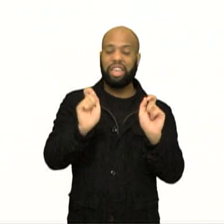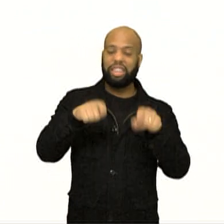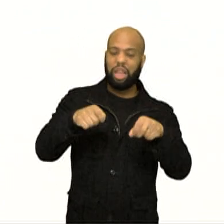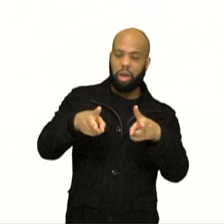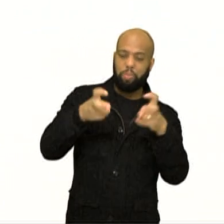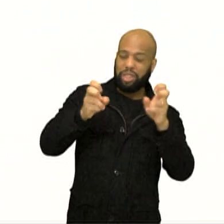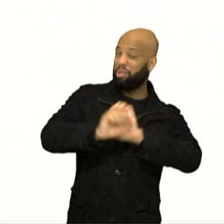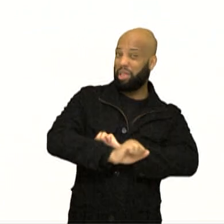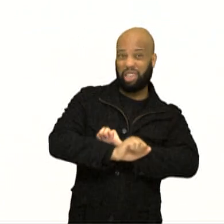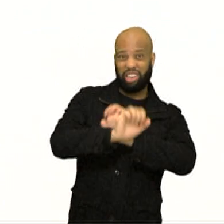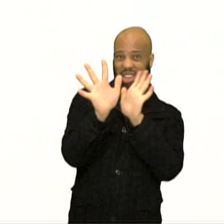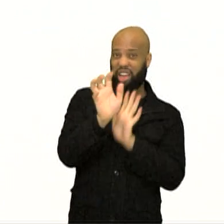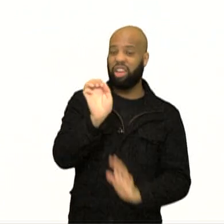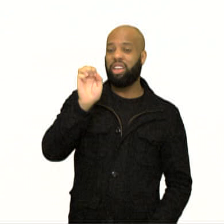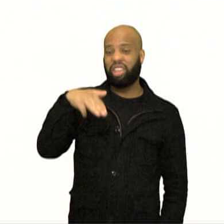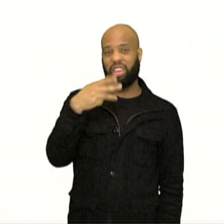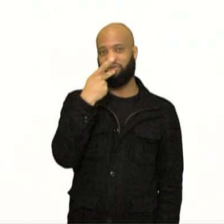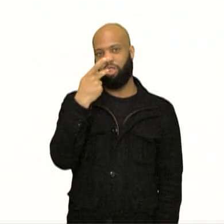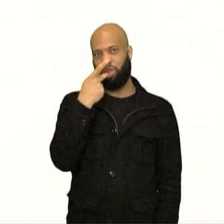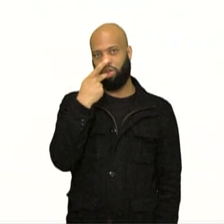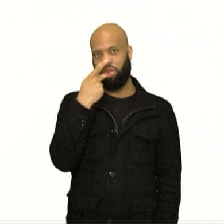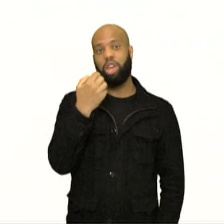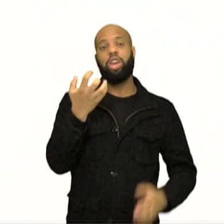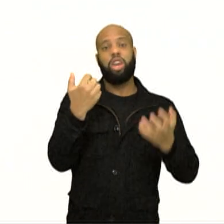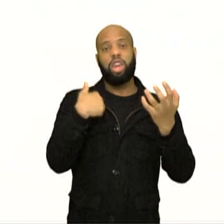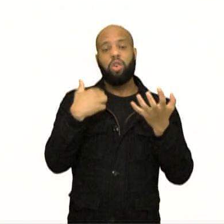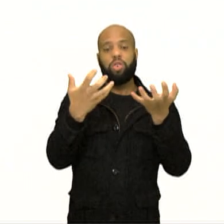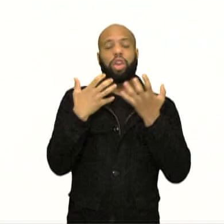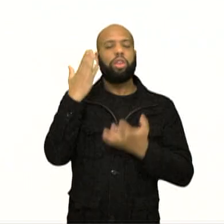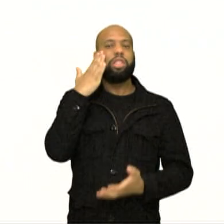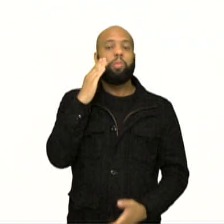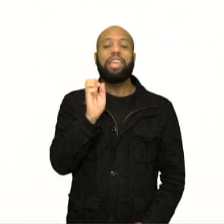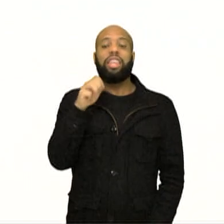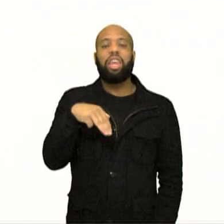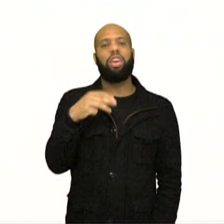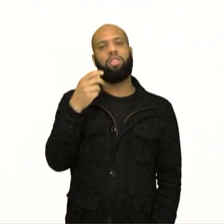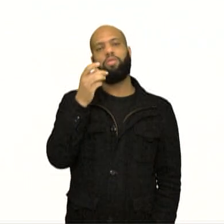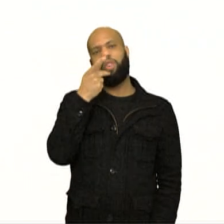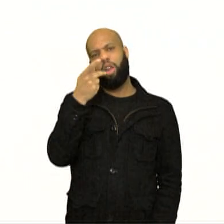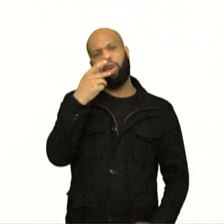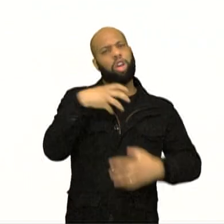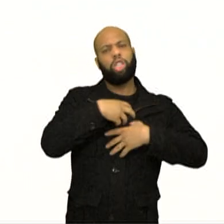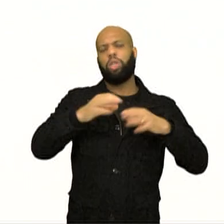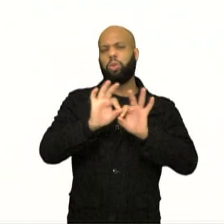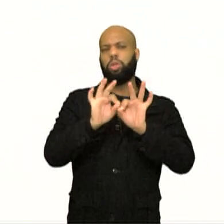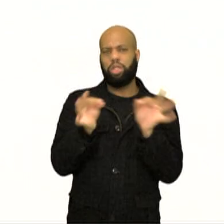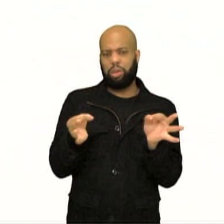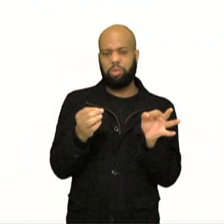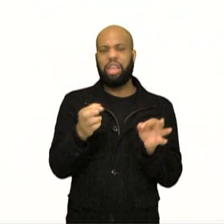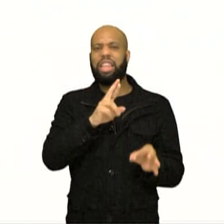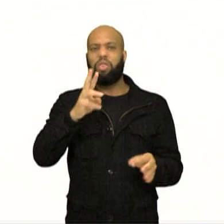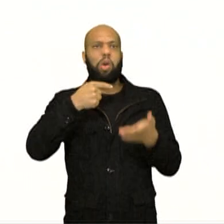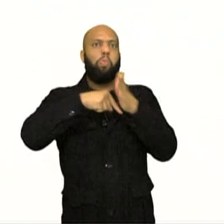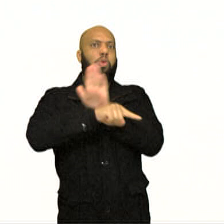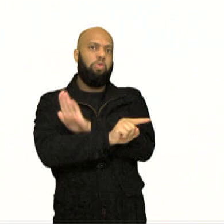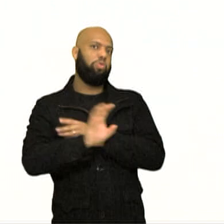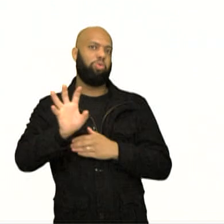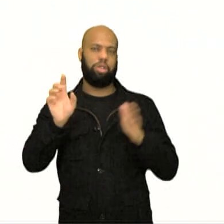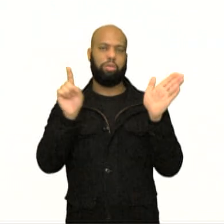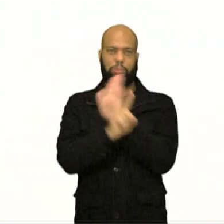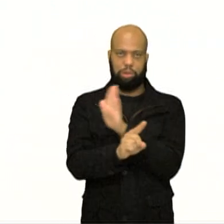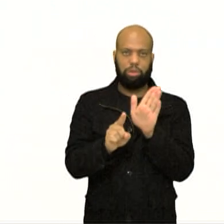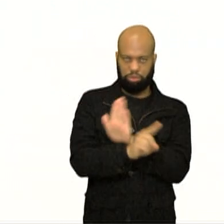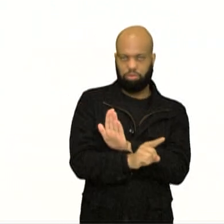né? Não exige um aprofundamento mais fundo no nível do texto, né?